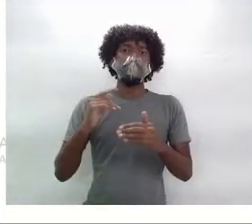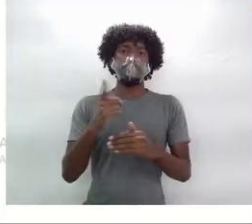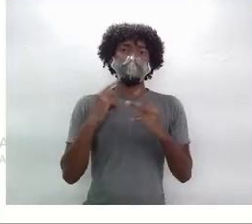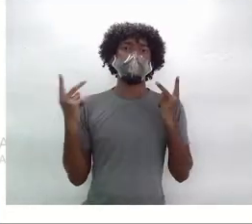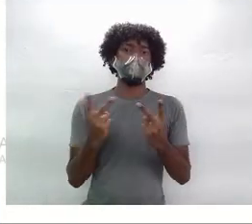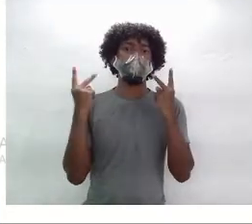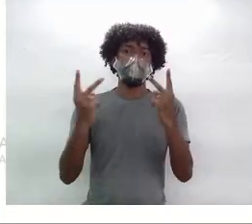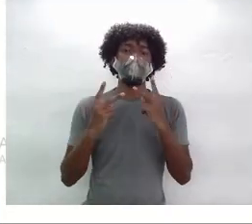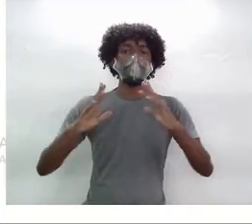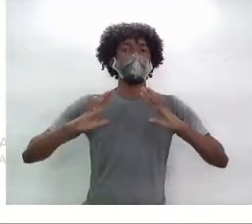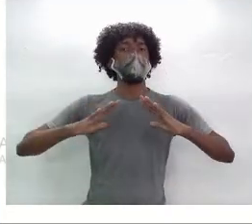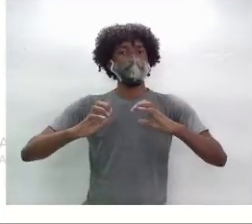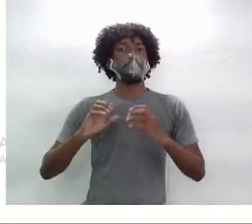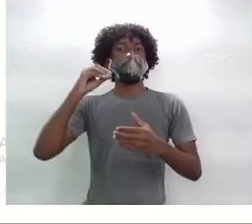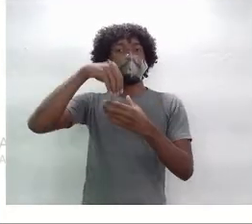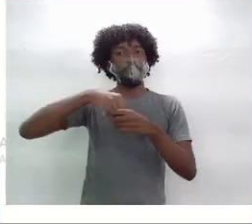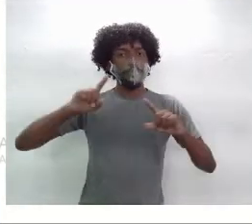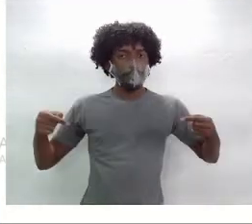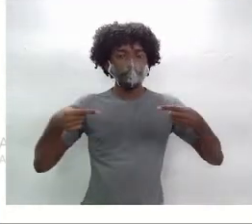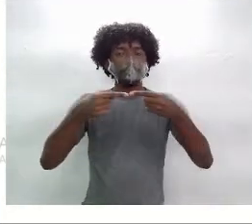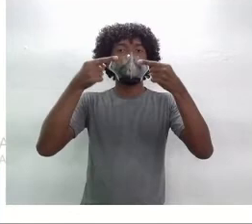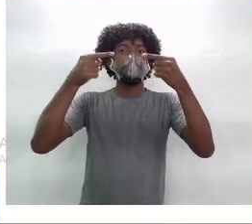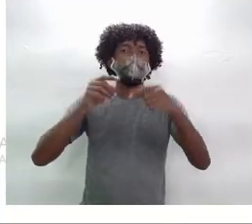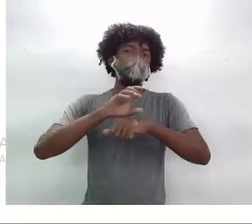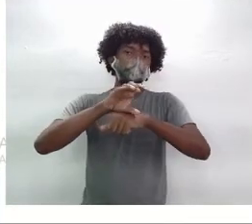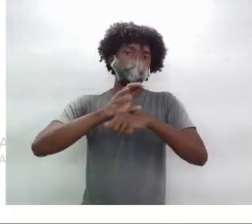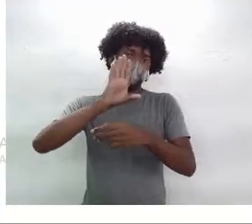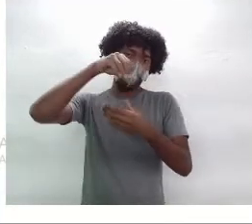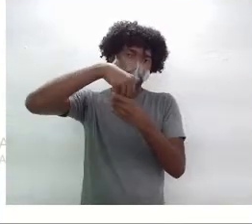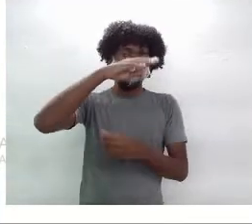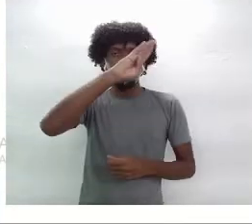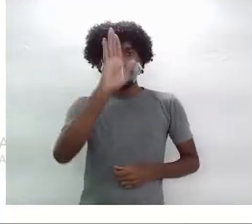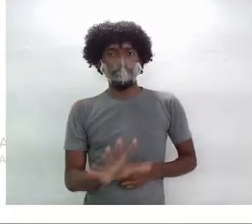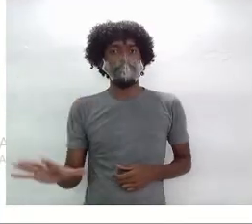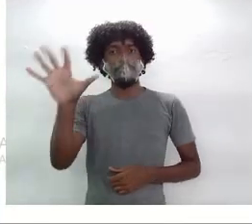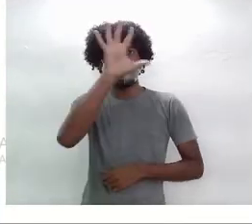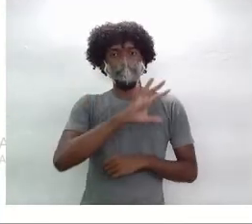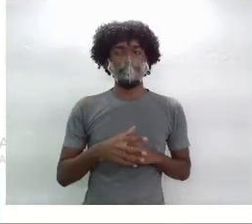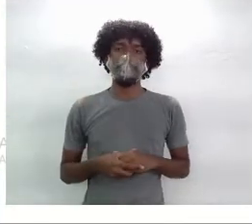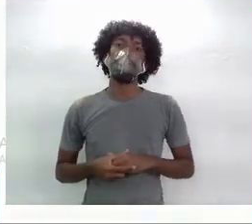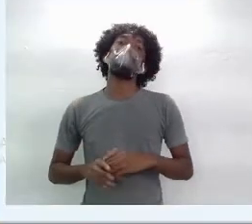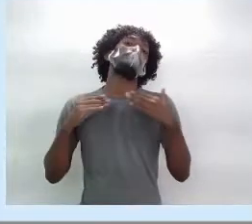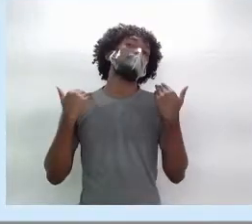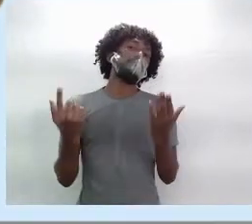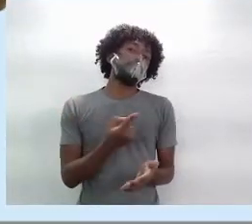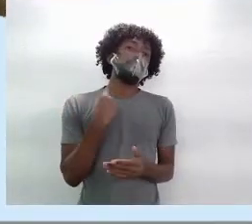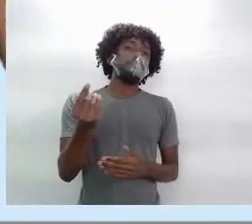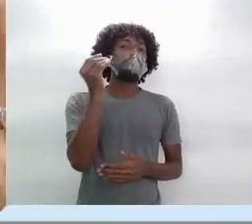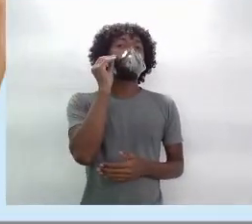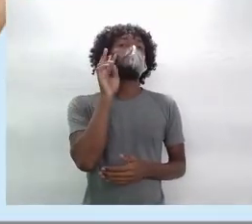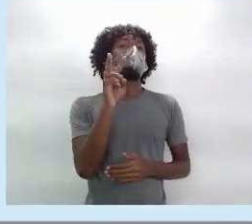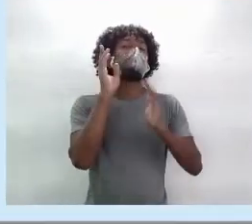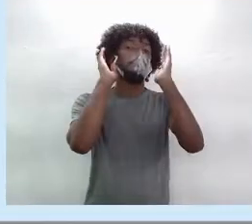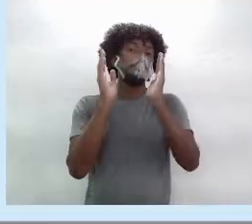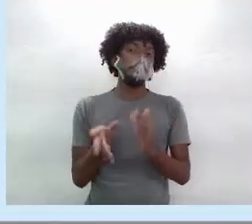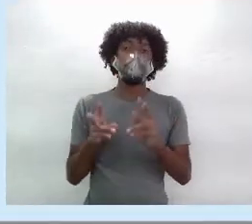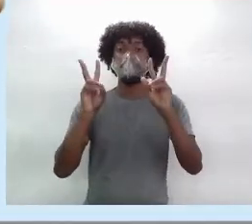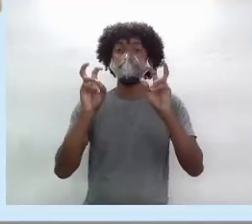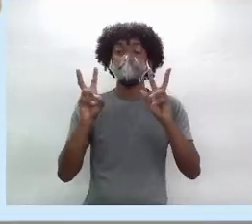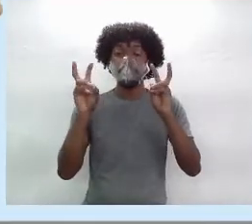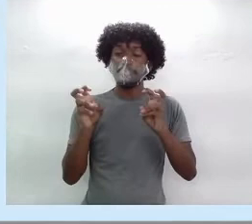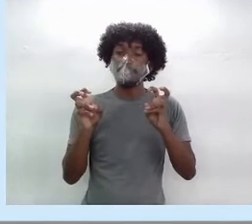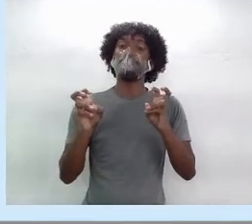éticos, conforme assegura a Constituição brasileira, certo? Então observamos a Constituição, a questão